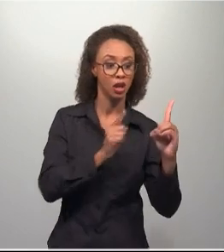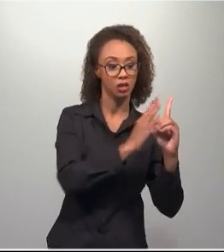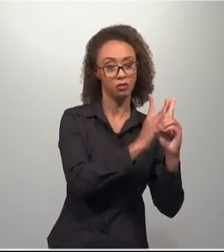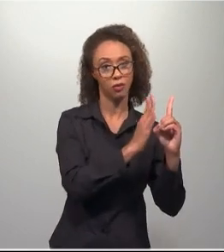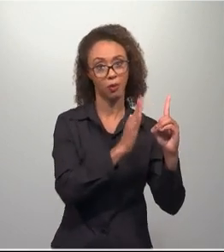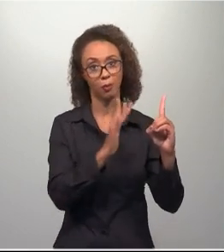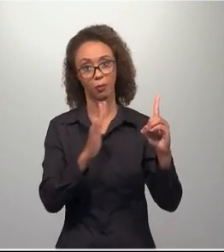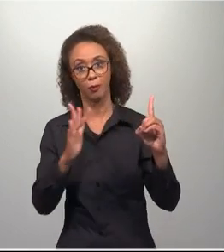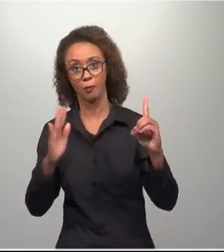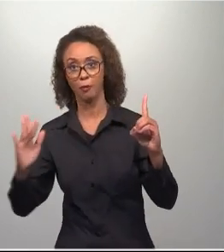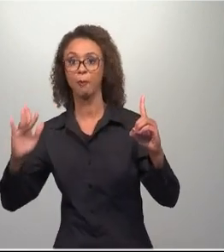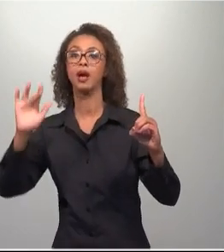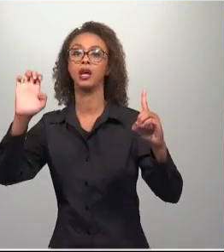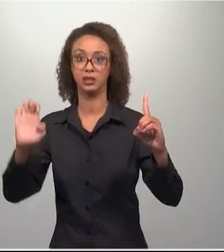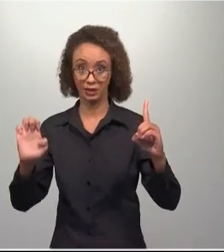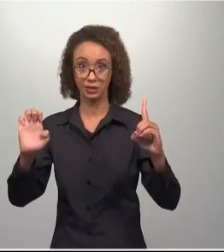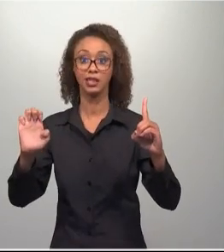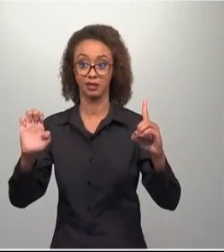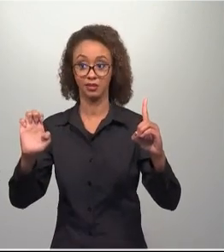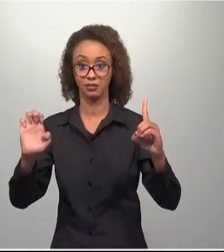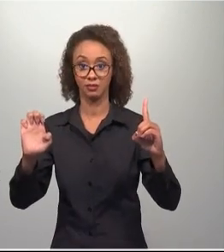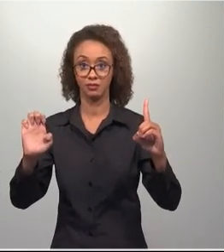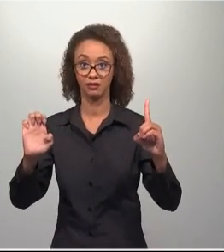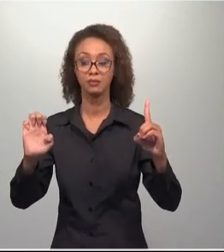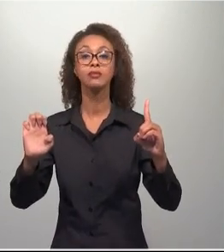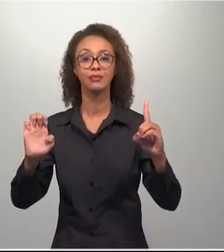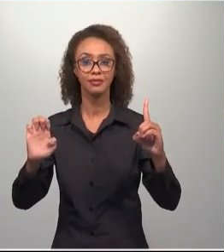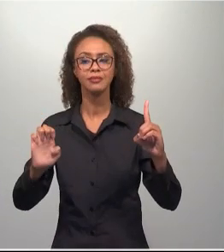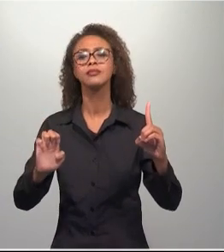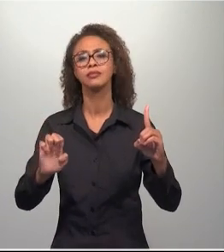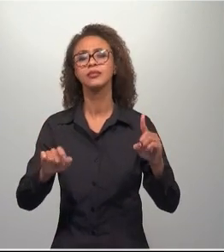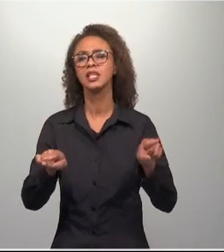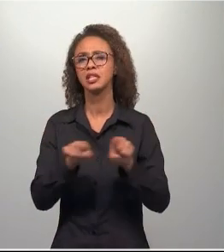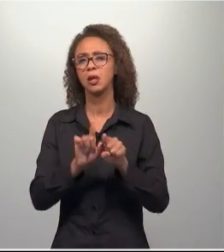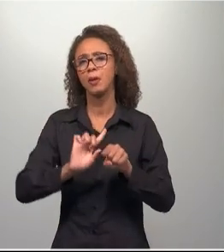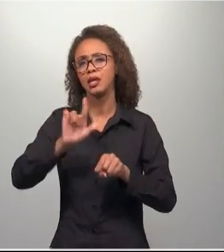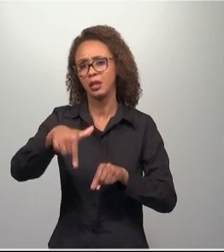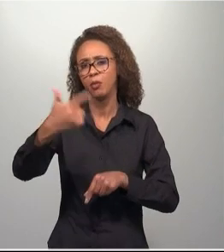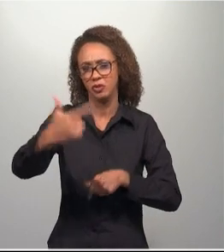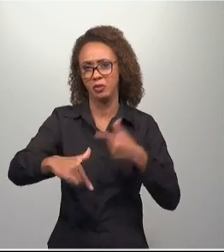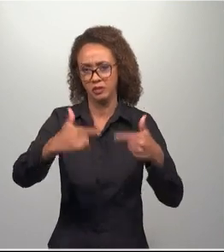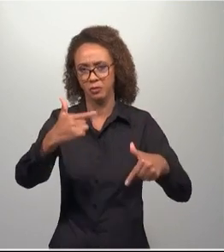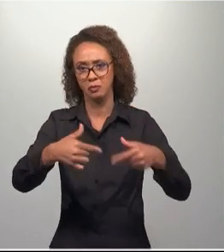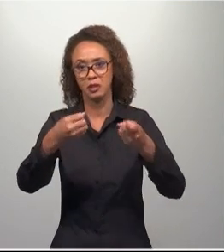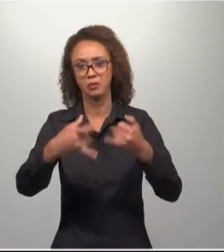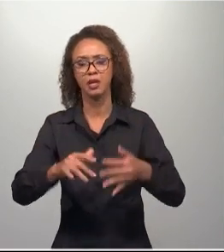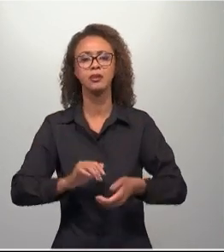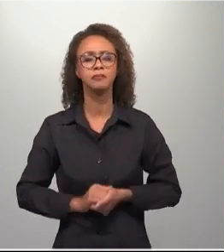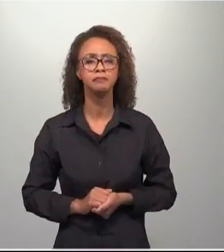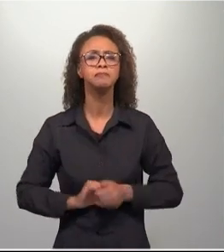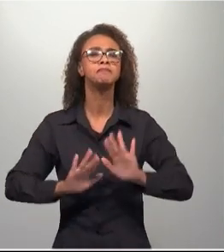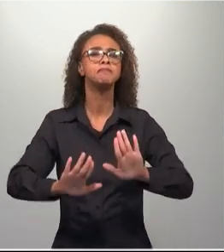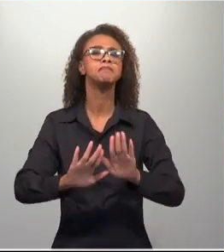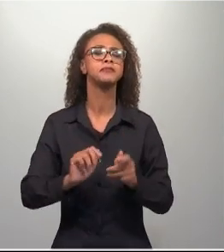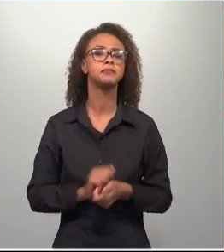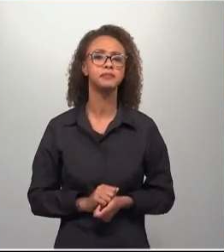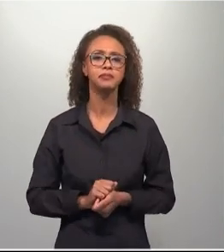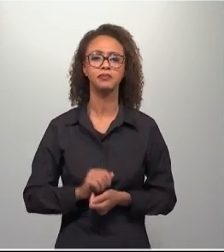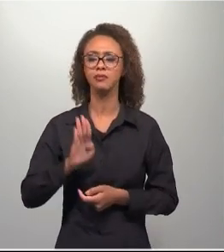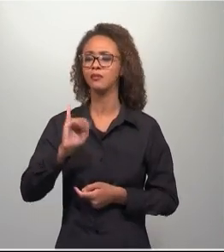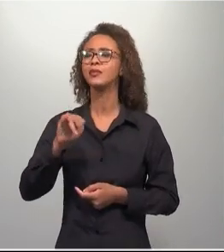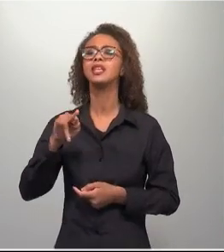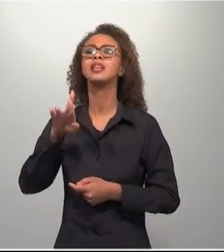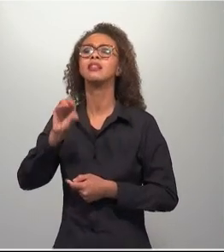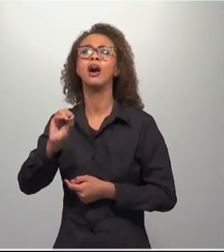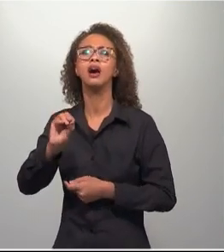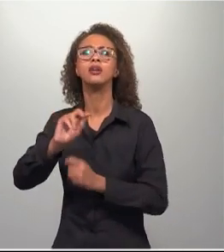nós já vimos os números fracionários também que podemos citar mais na frente como é que o transformam desse um binário desse mal